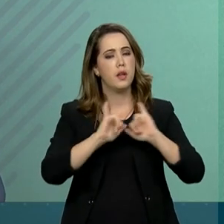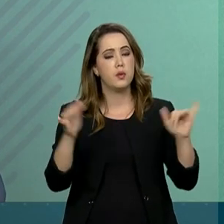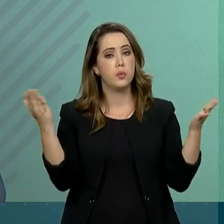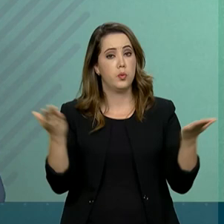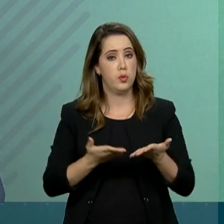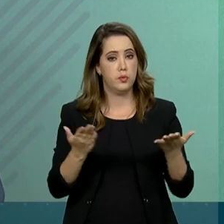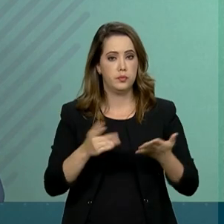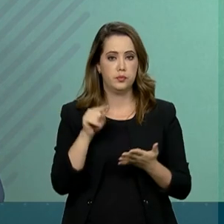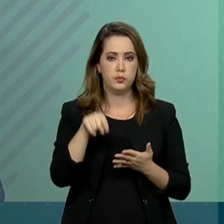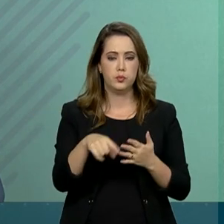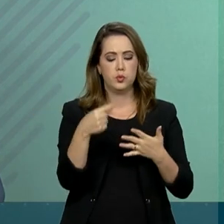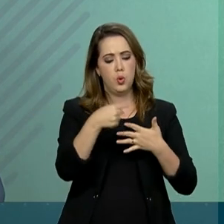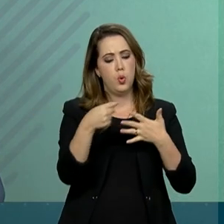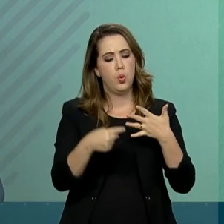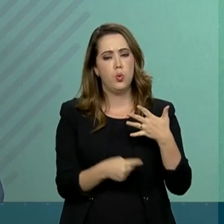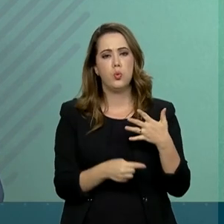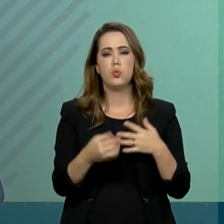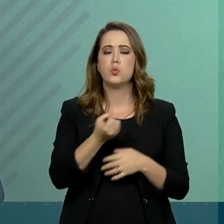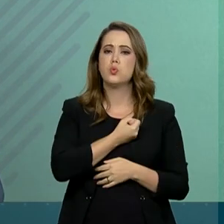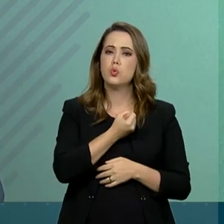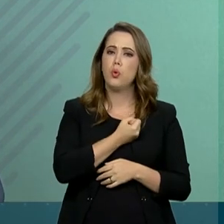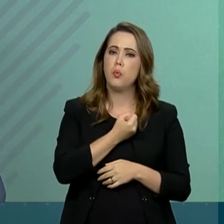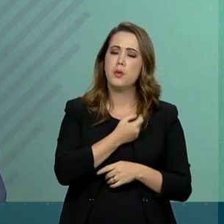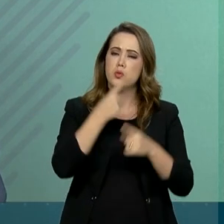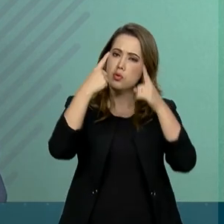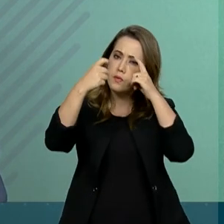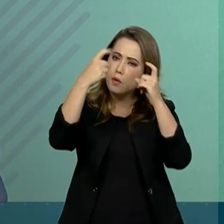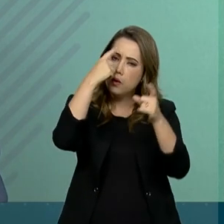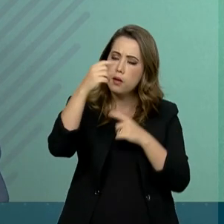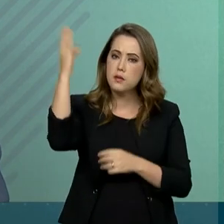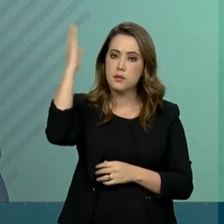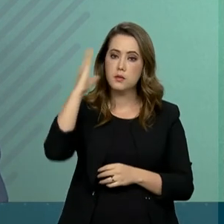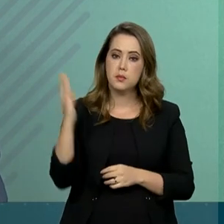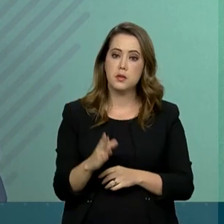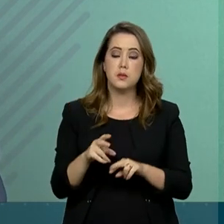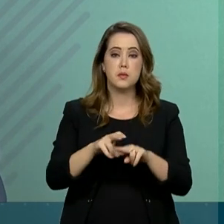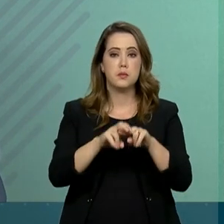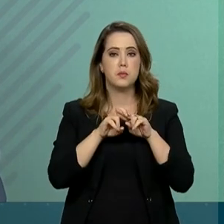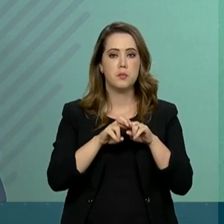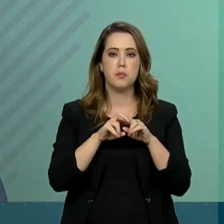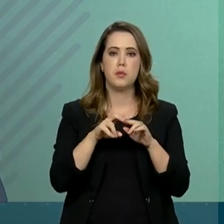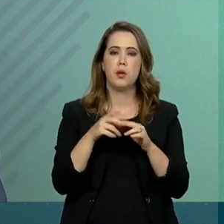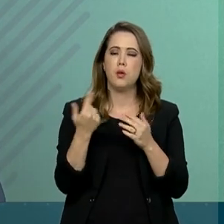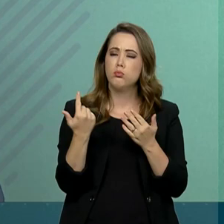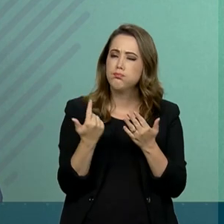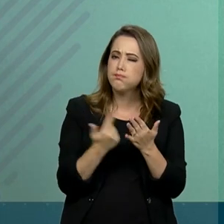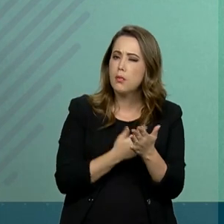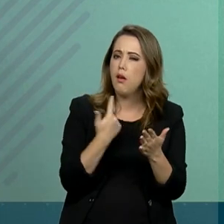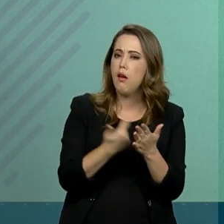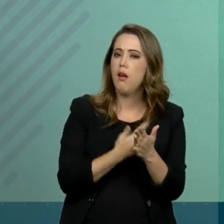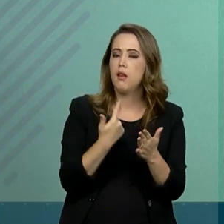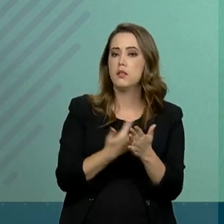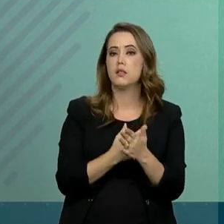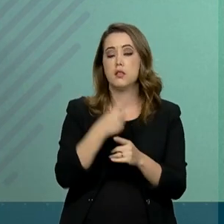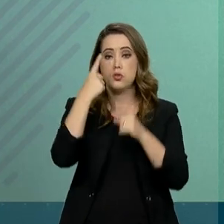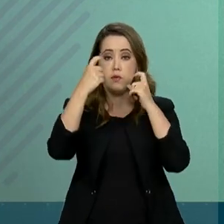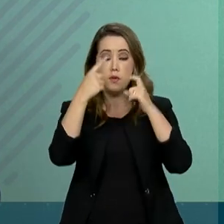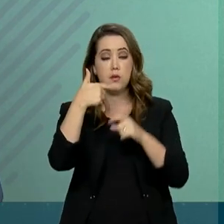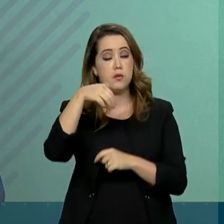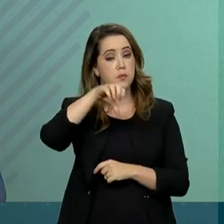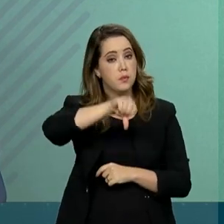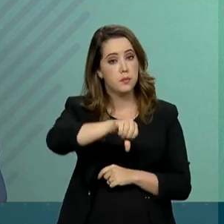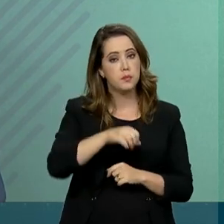hoje os indicadores de violência no brasil o intermédio do atlas de violência 2019